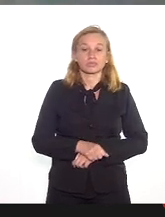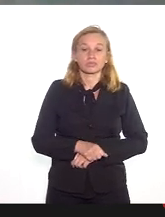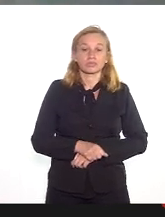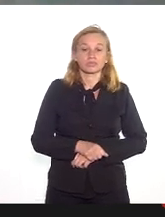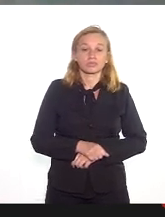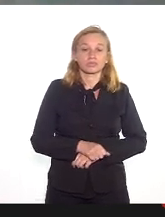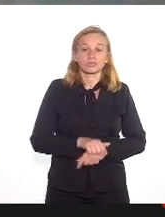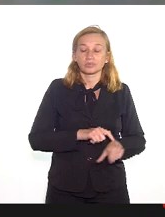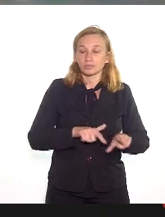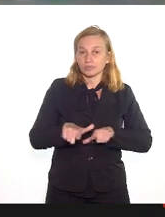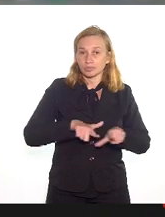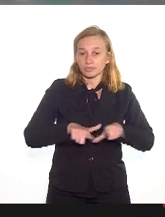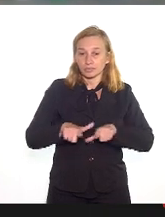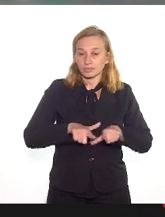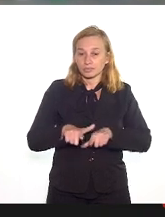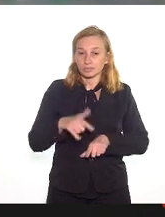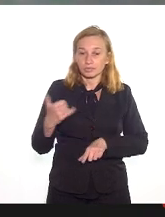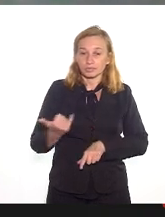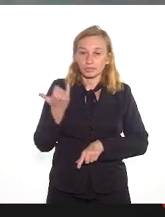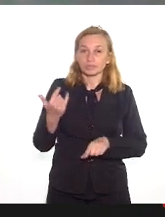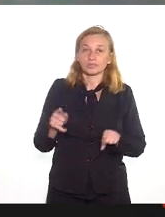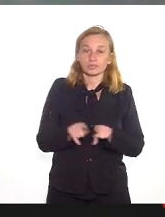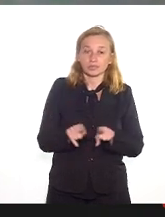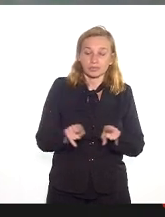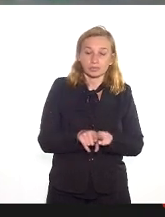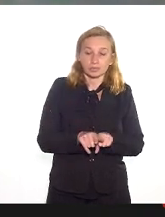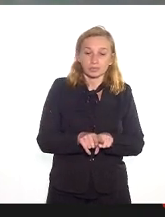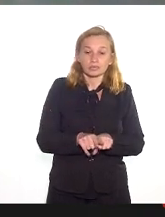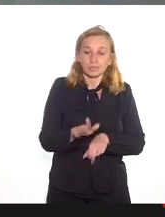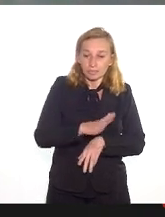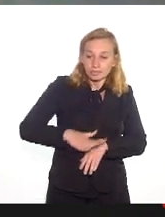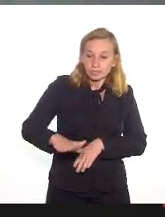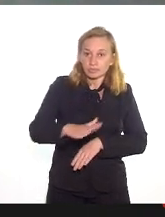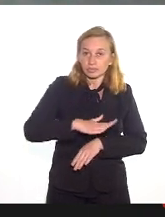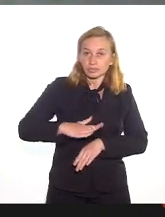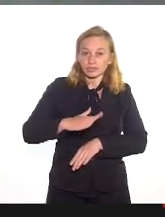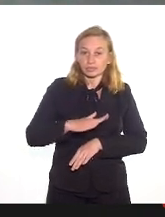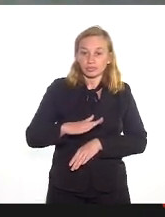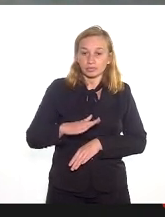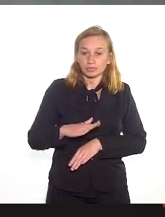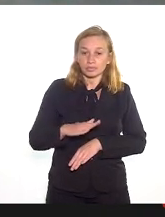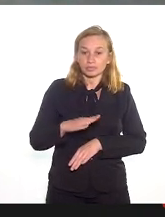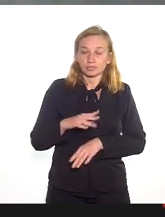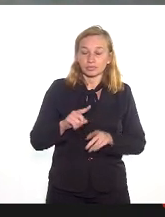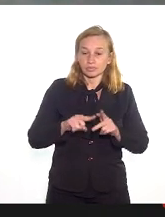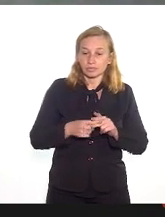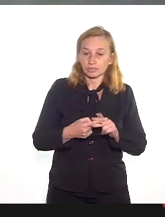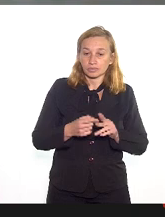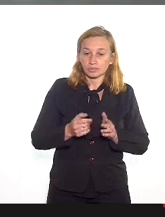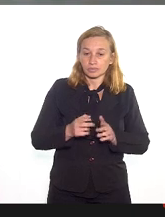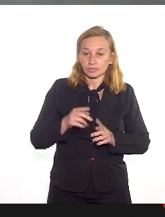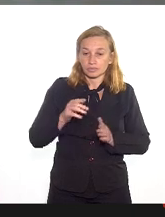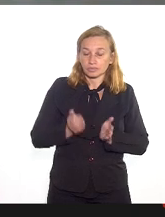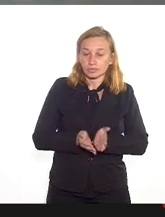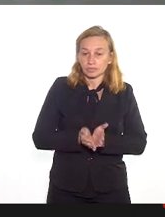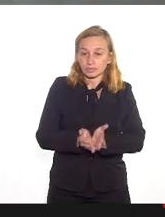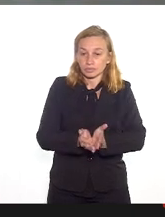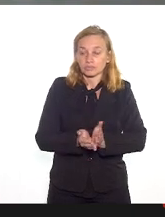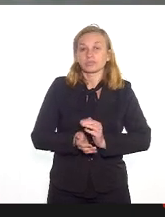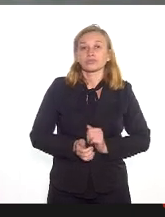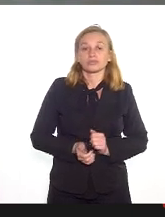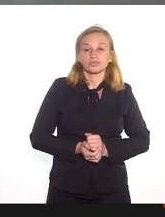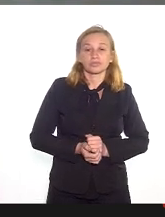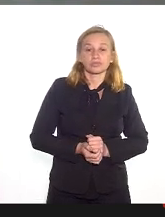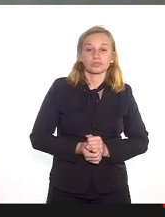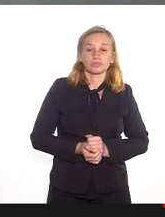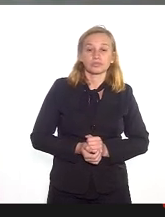feito trabalhos muito relevantes também, inclusive na área de reparo naval e de dimensionamento do momento, que